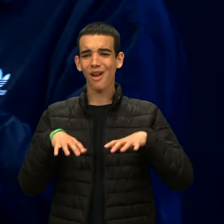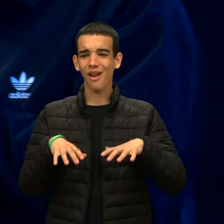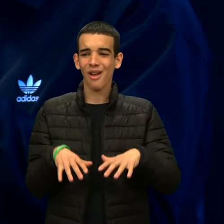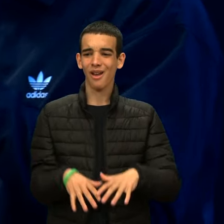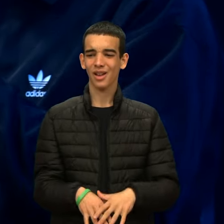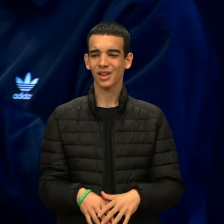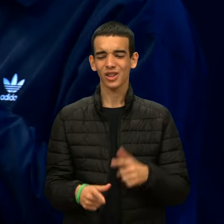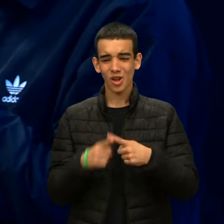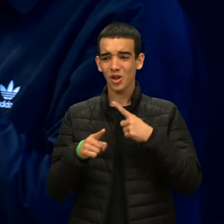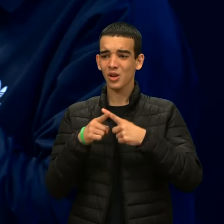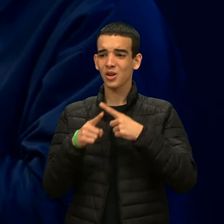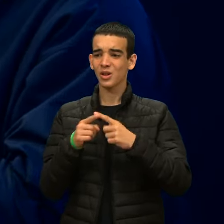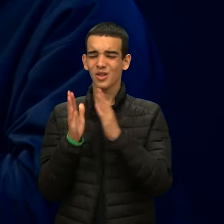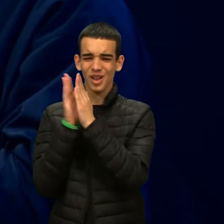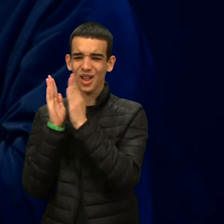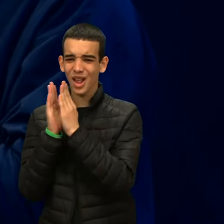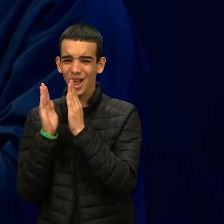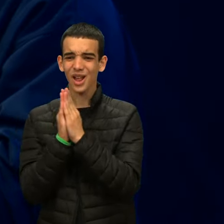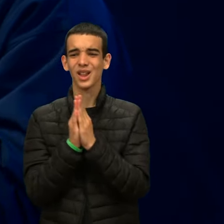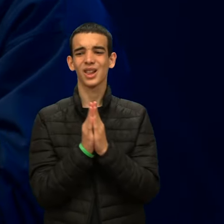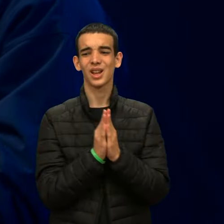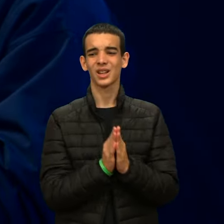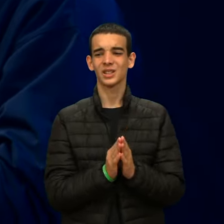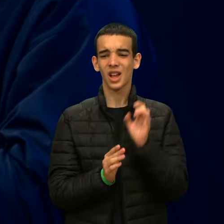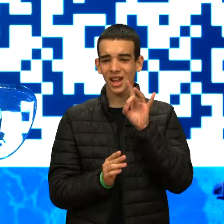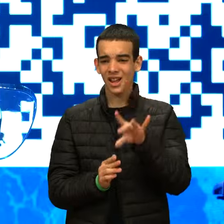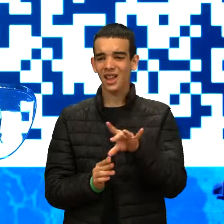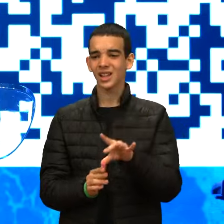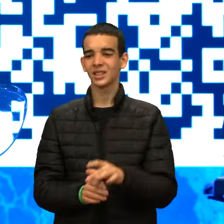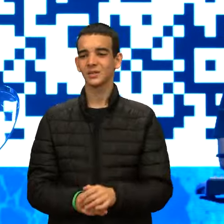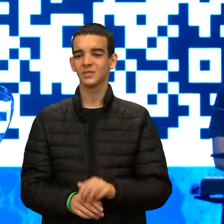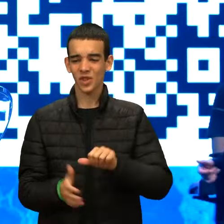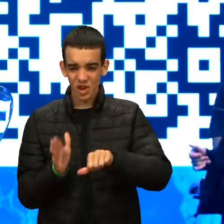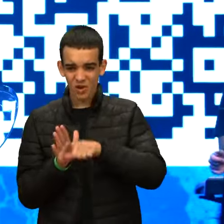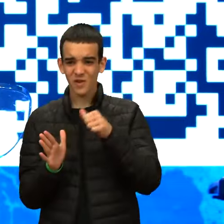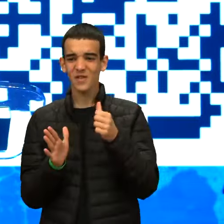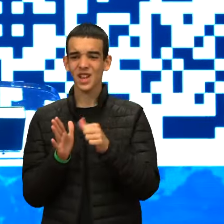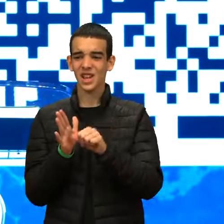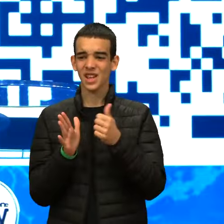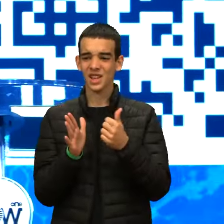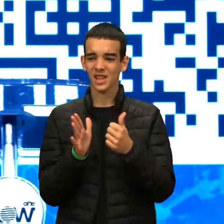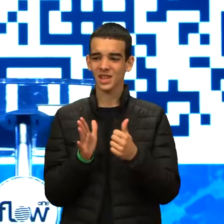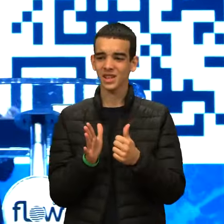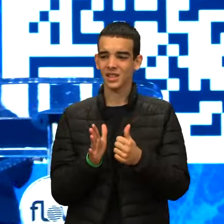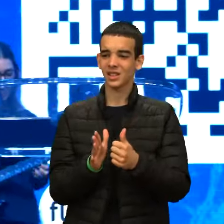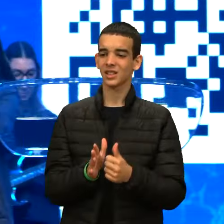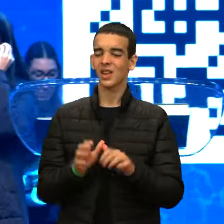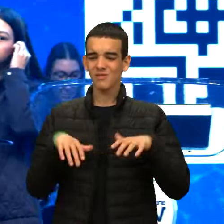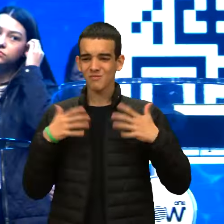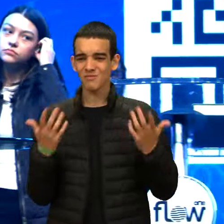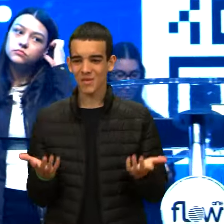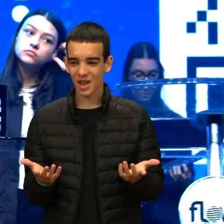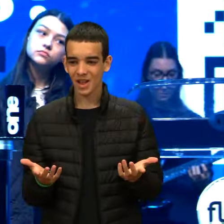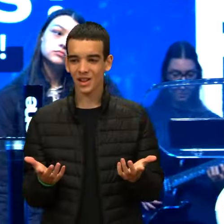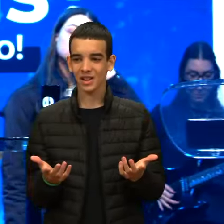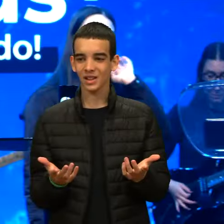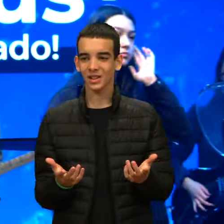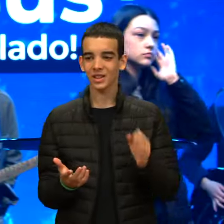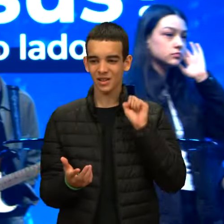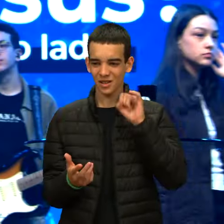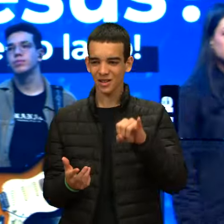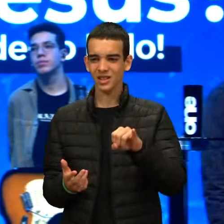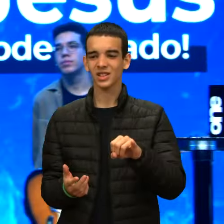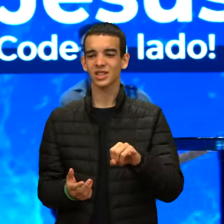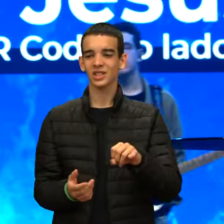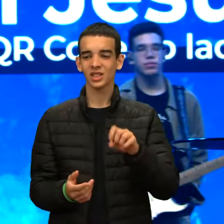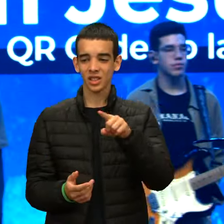dar outros passos, você tem que conhecer gente de Deus, tá certo? Tá? Então, se você trouxe o celular, pega lá, aponta pro QR Code